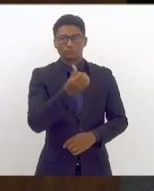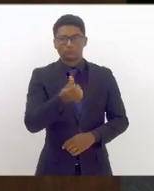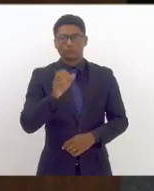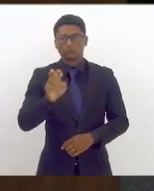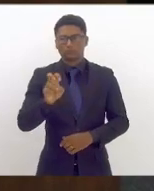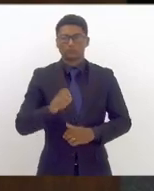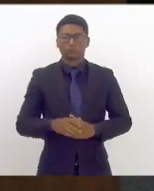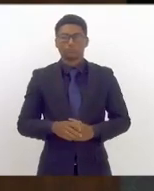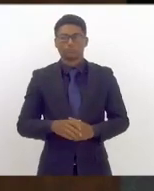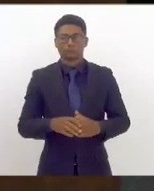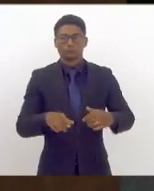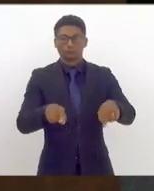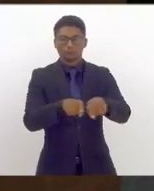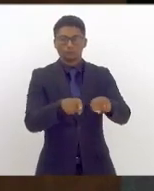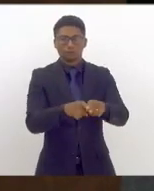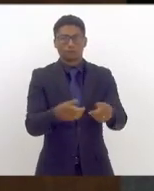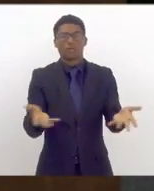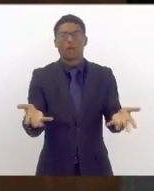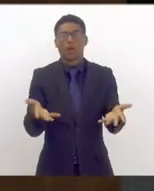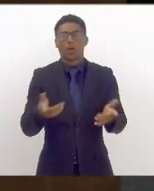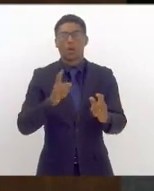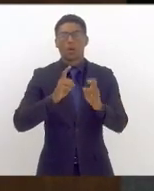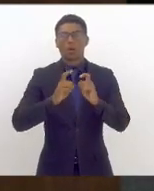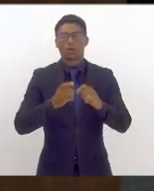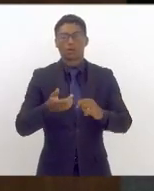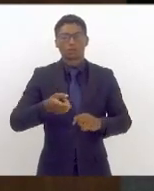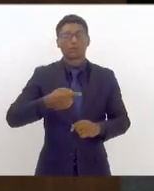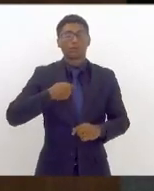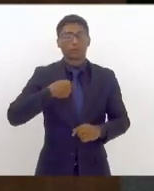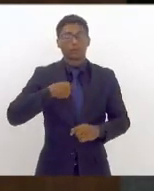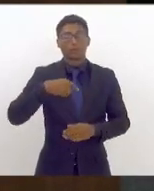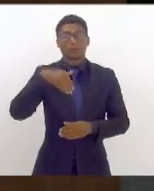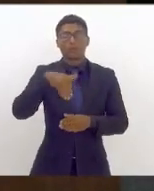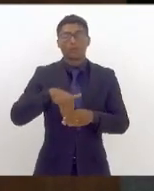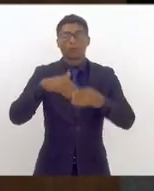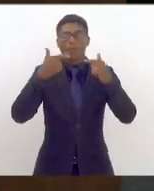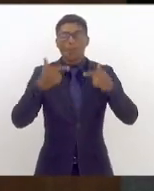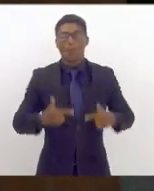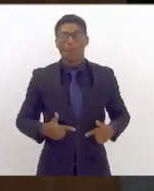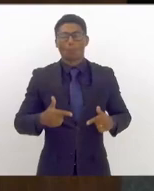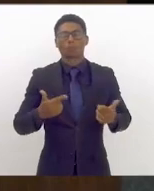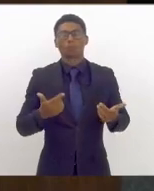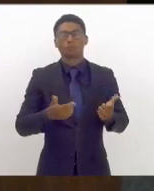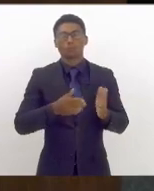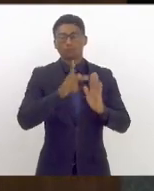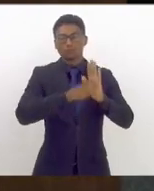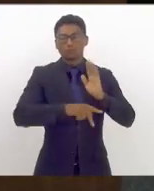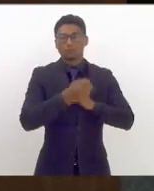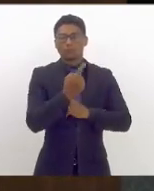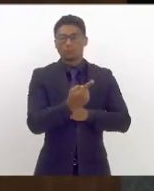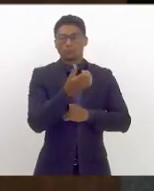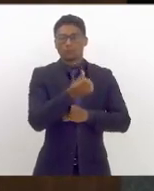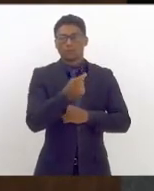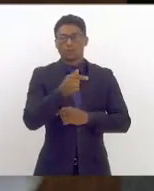e na sessão que acabamos de fazer a minha abstenção no projeto 1672